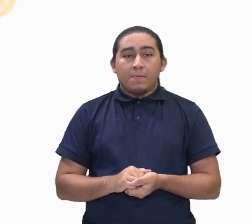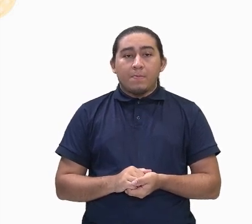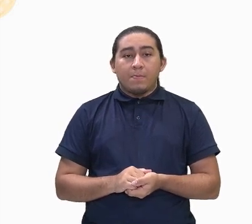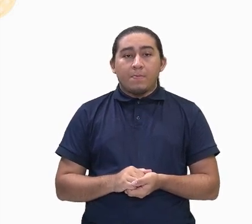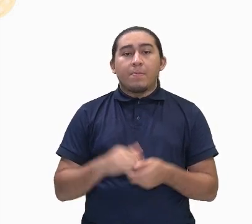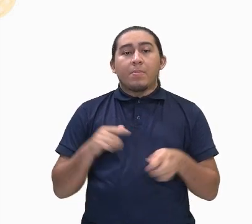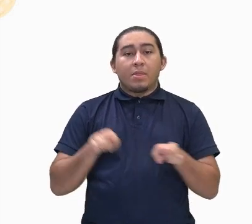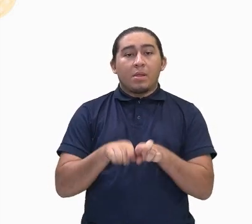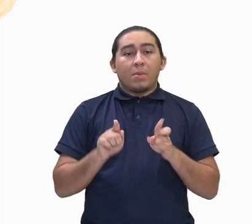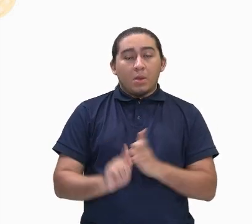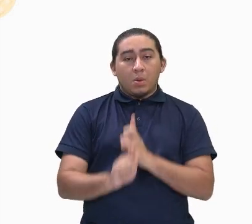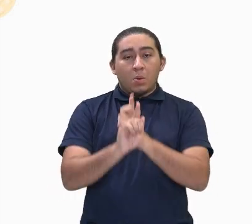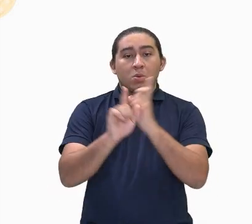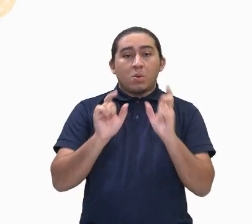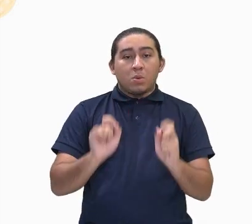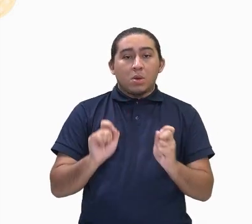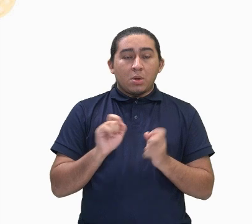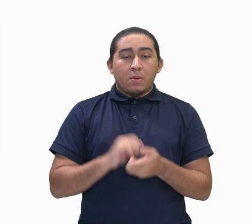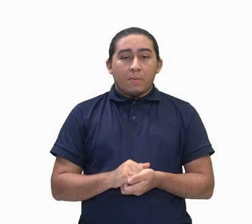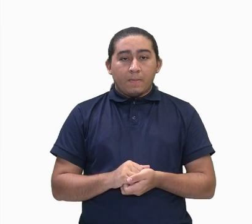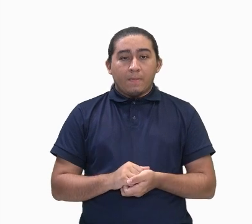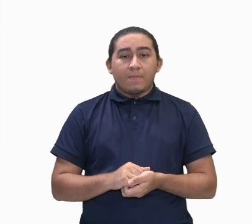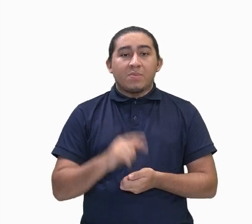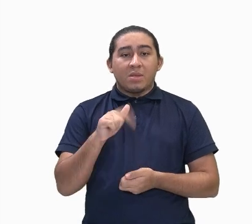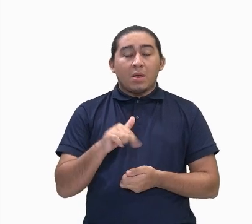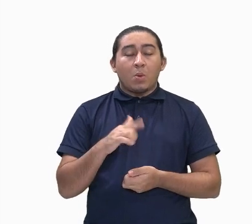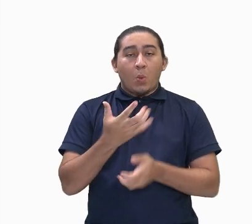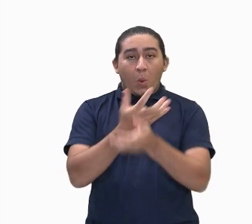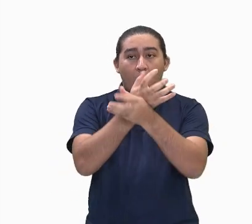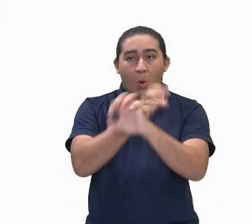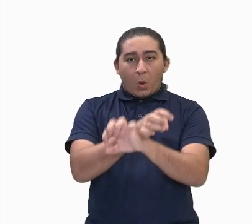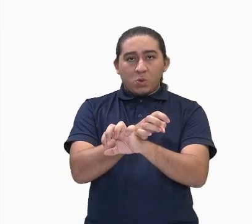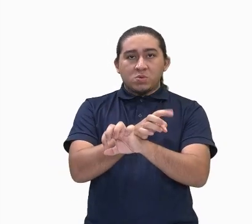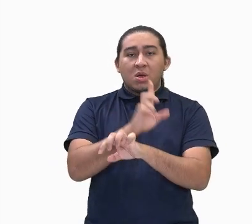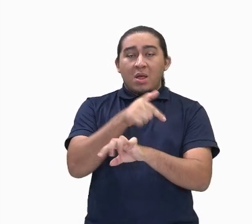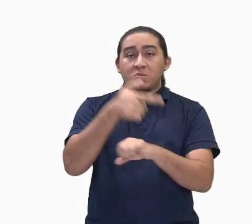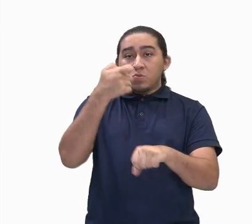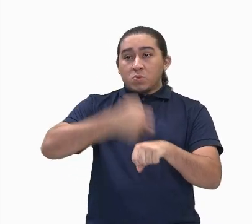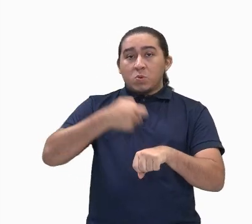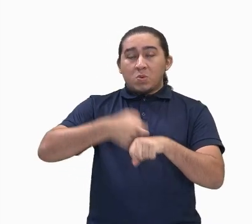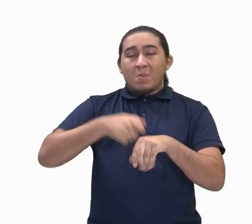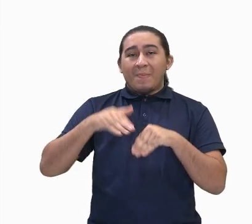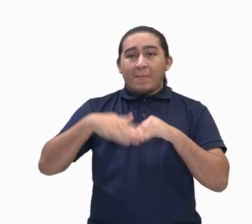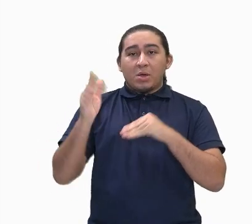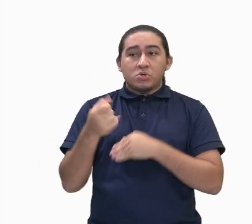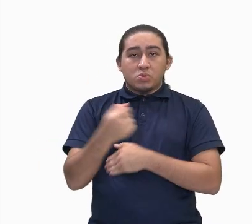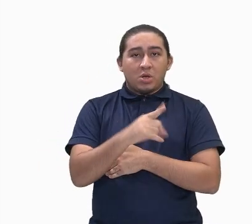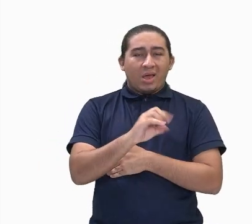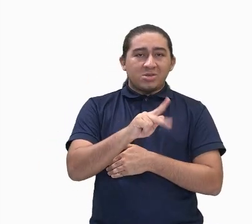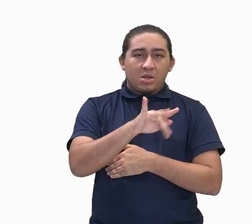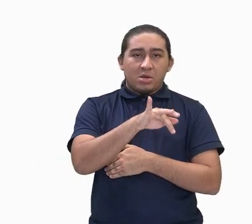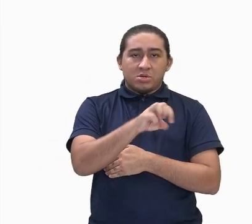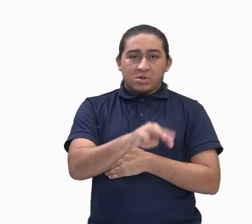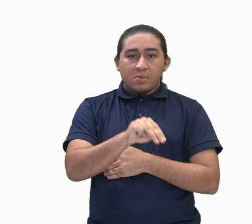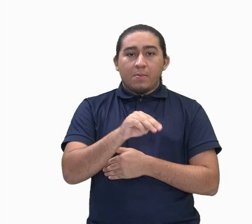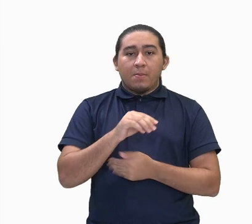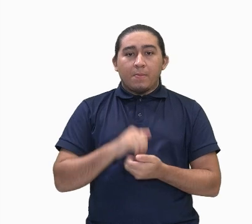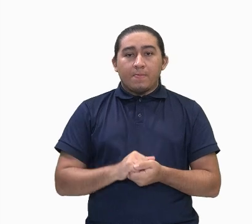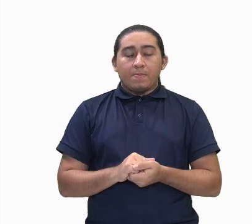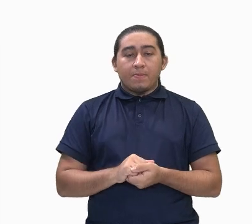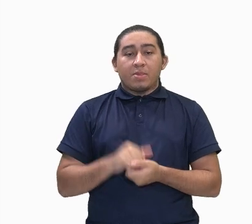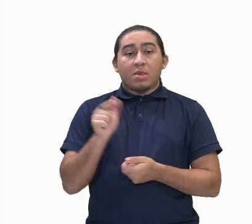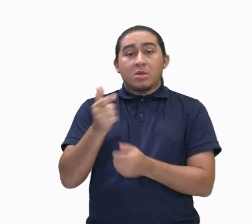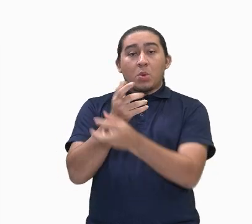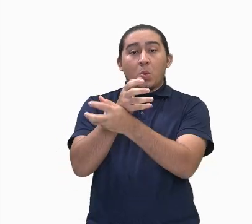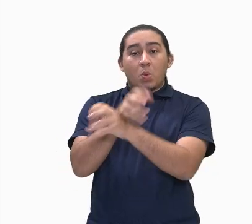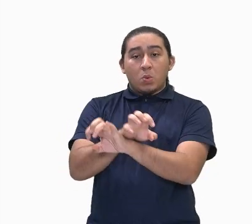gente vai encontrar o tecido conjuntivo ósseo, que ele é bem mais resistente que o tecido cartilaginoso. O tecido ósseo, ele